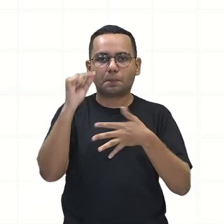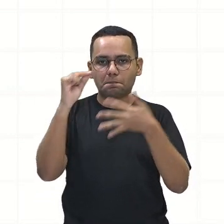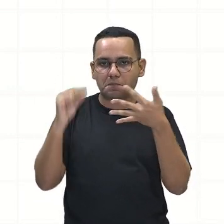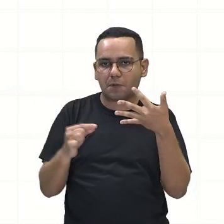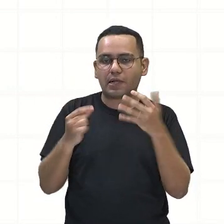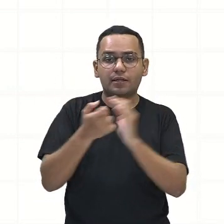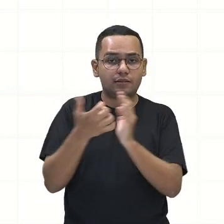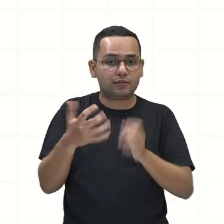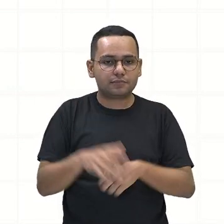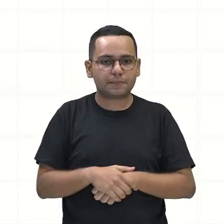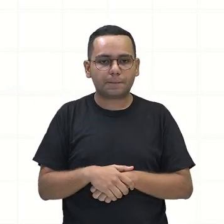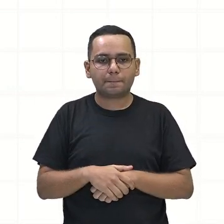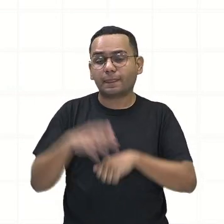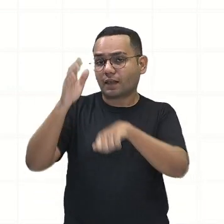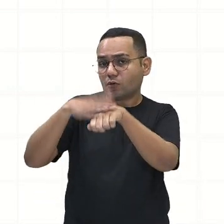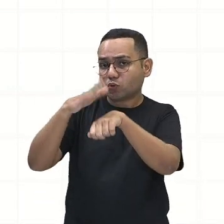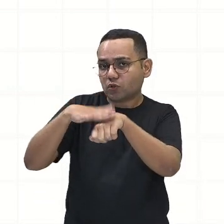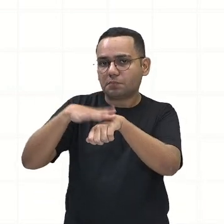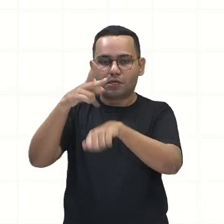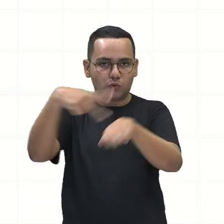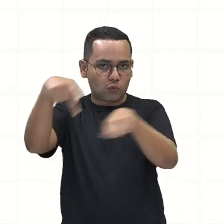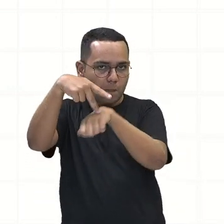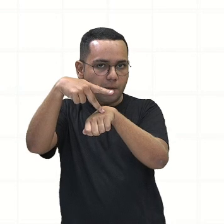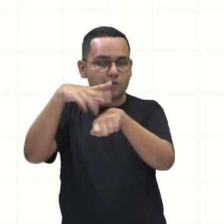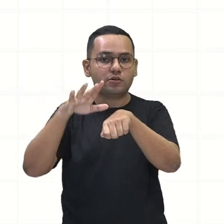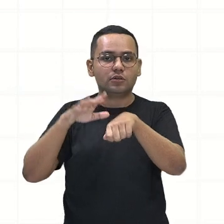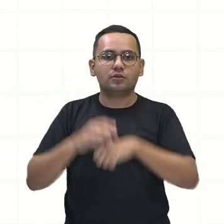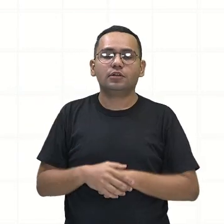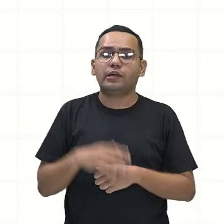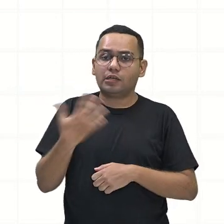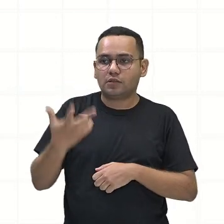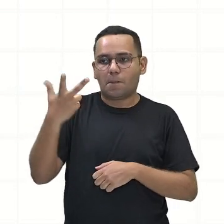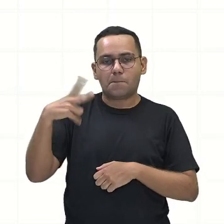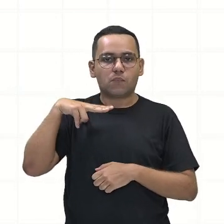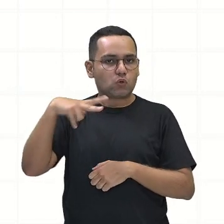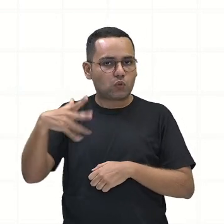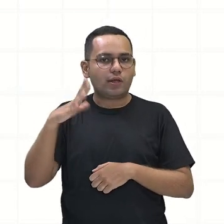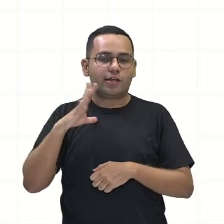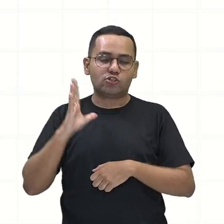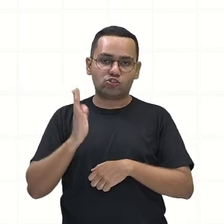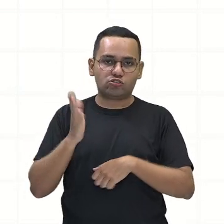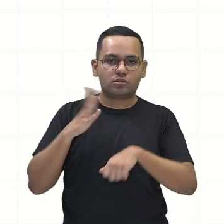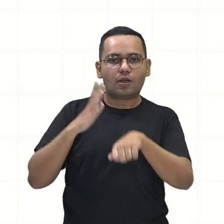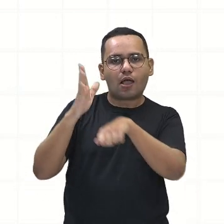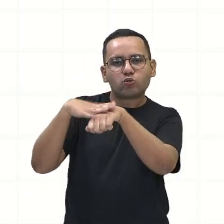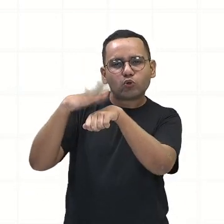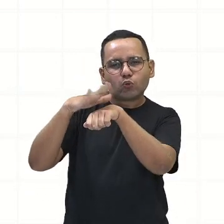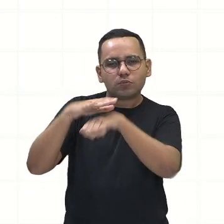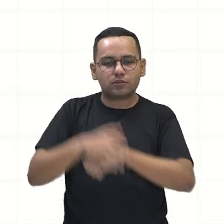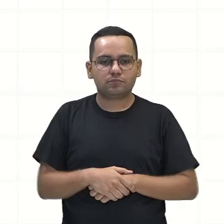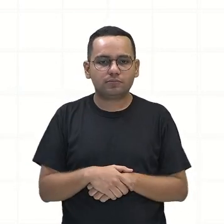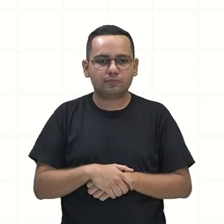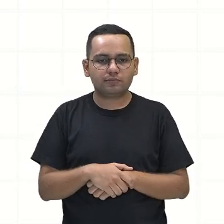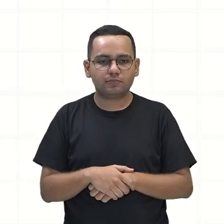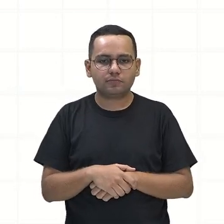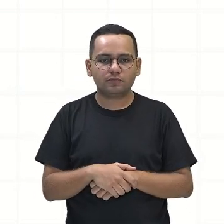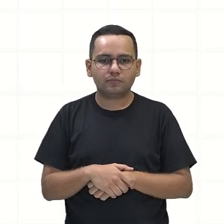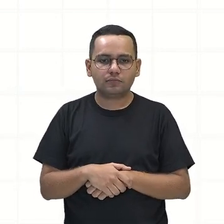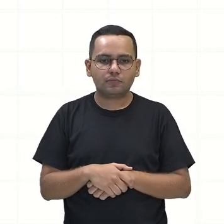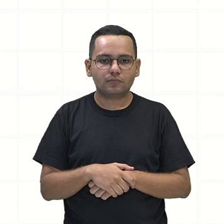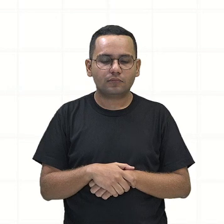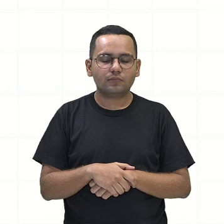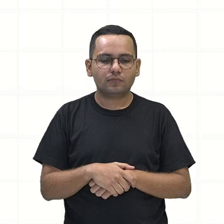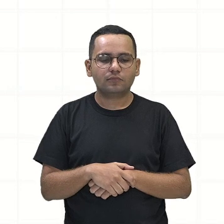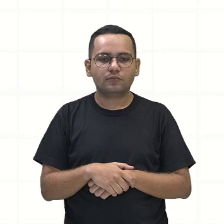autonomia do país, no caso, Portugal ainda teria sua autonomia, os funcionários portugueses nas cortes iriam